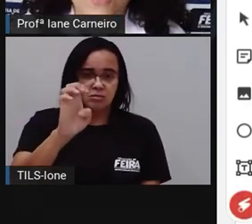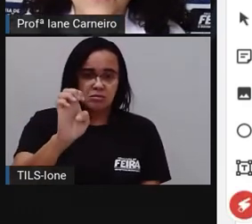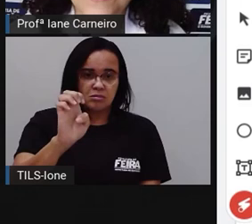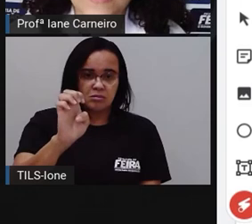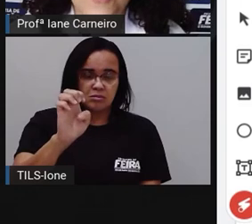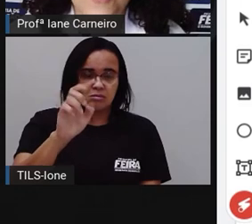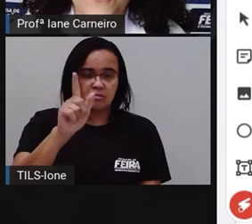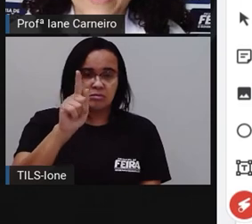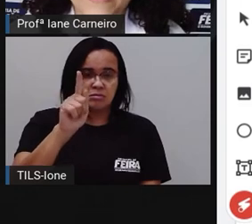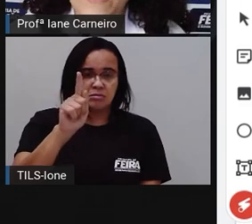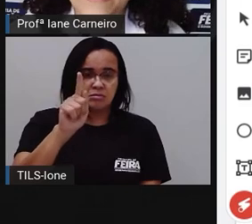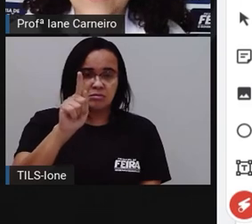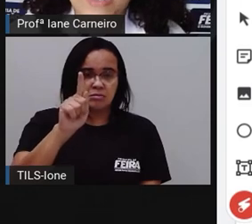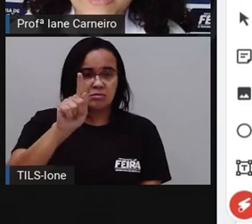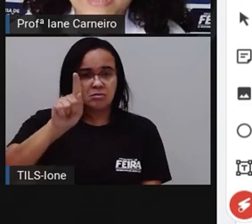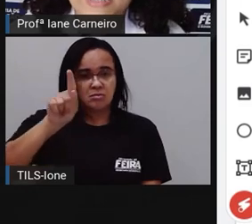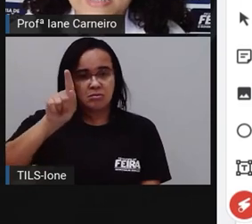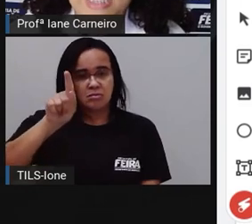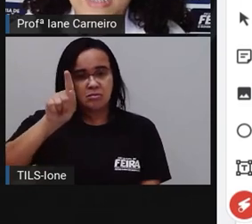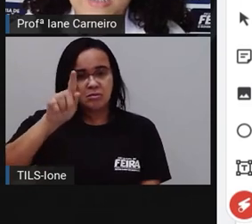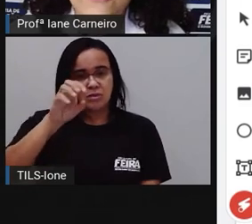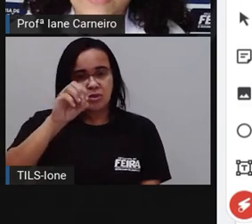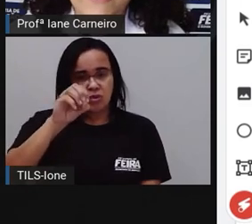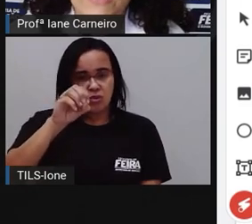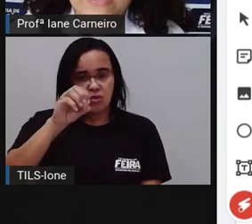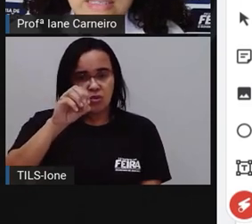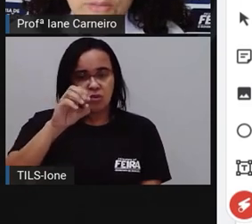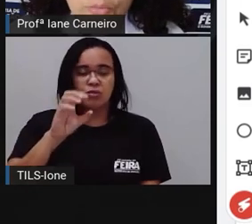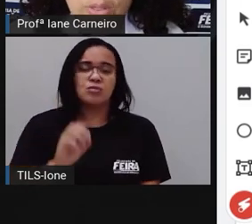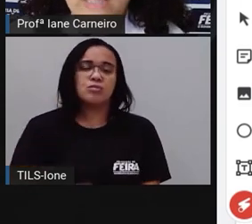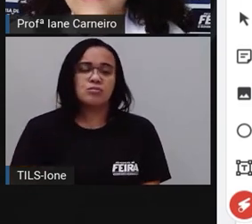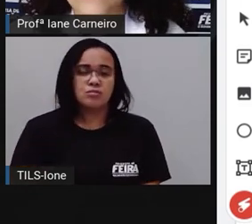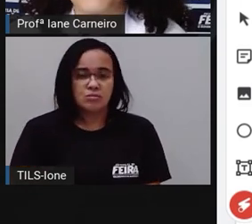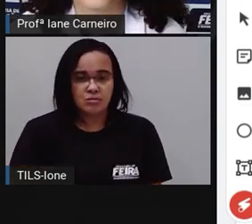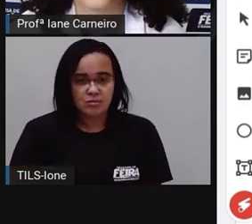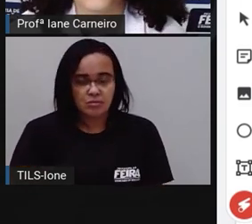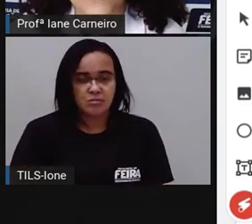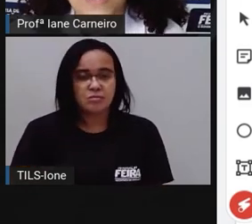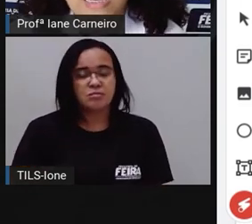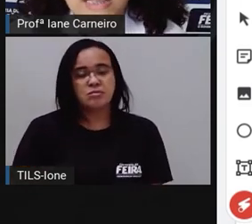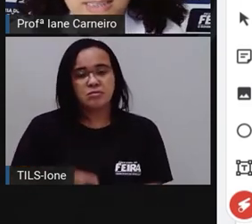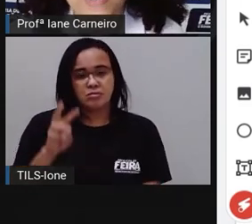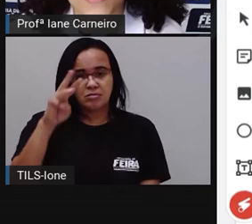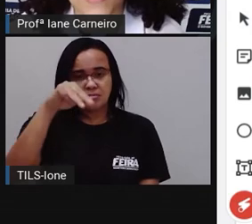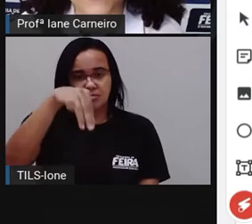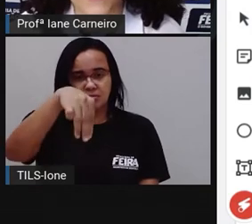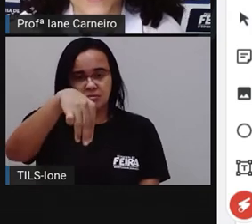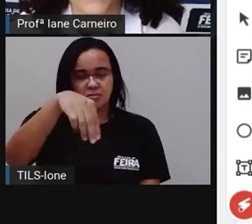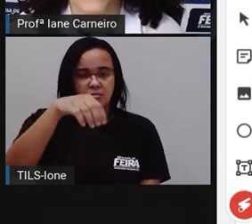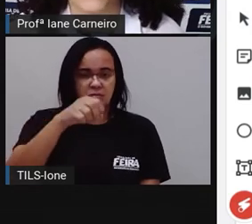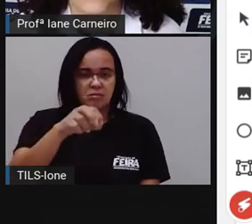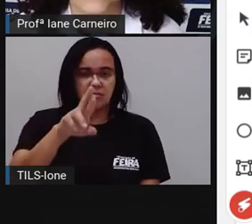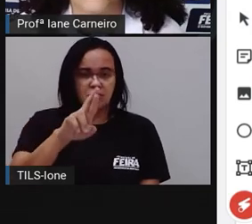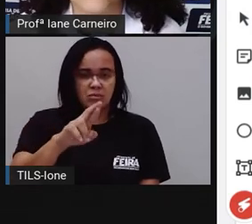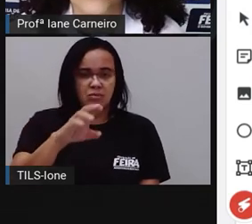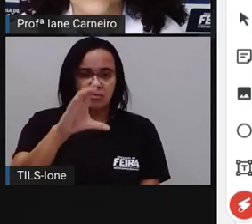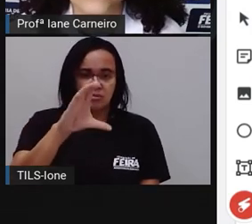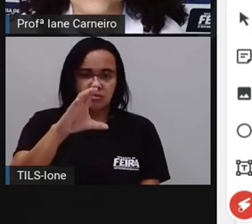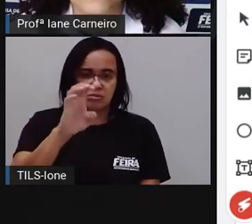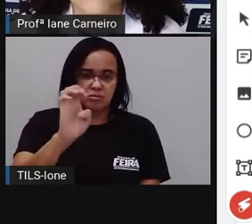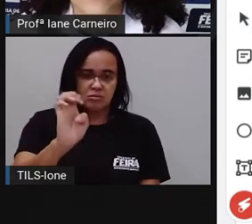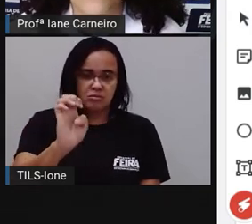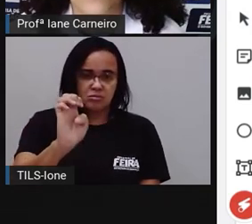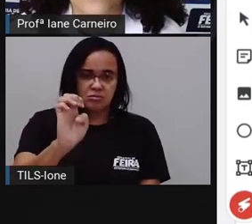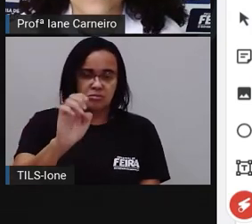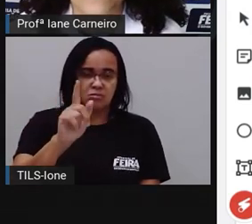Morce. Ó o C como é. Não é só a letrinha C, não. Tem que fazer escrever com C, a letra C e a letra E. A